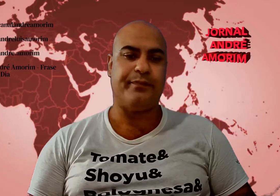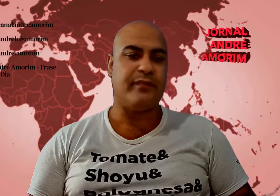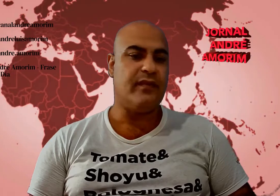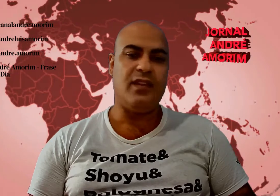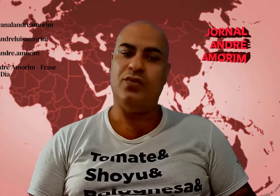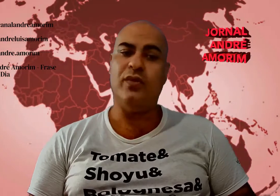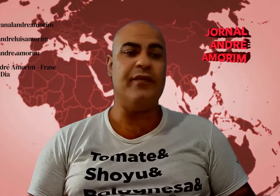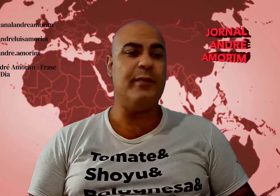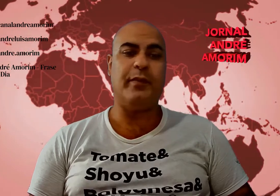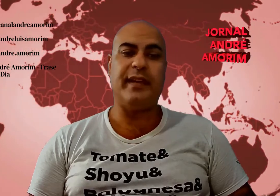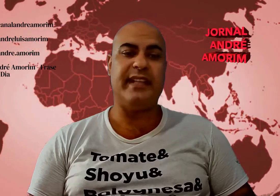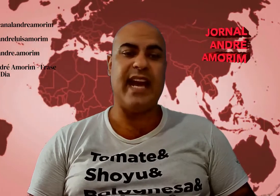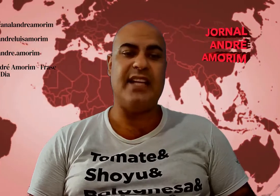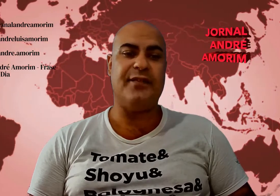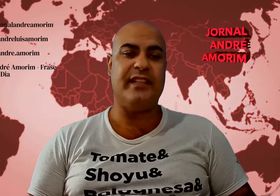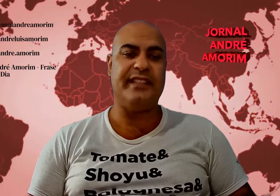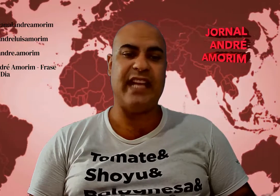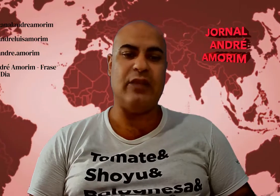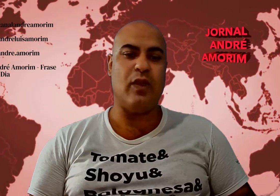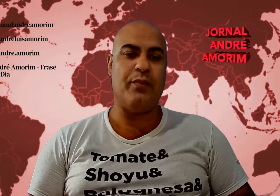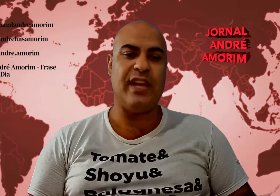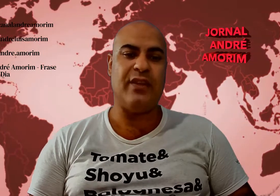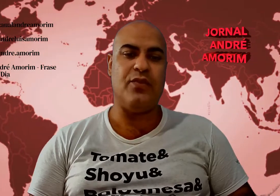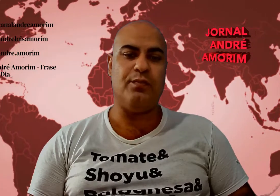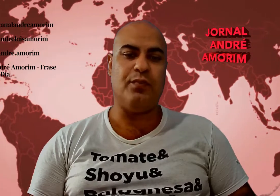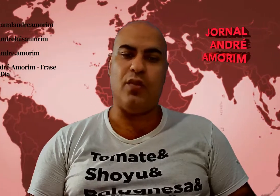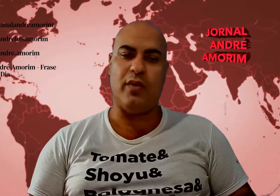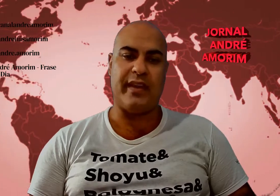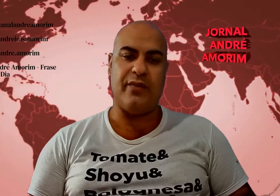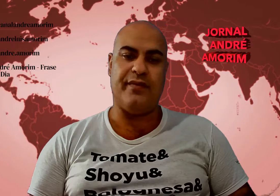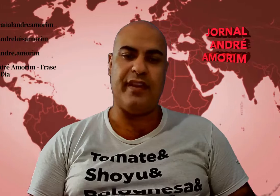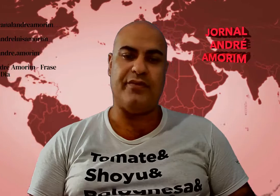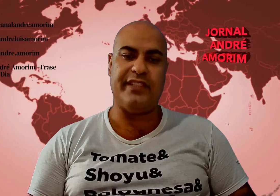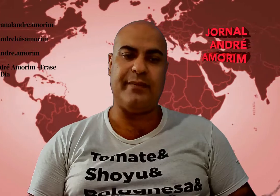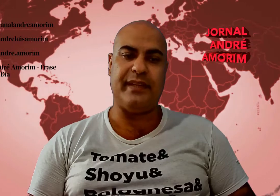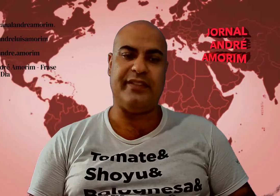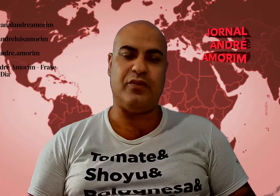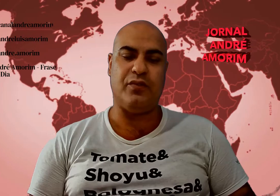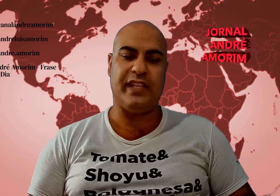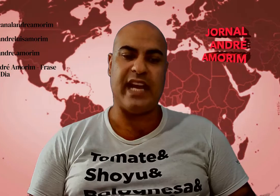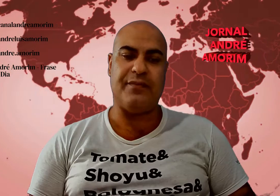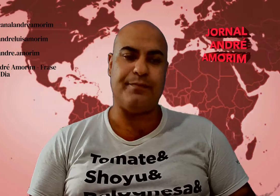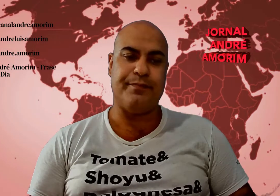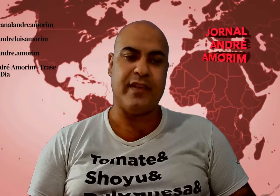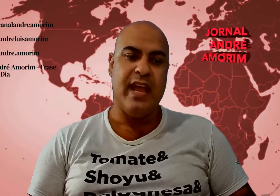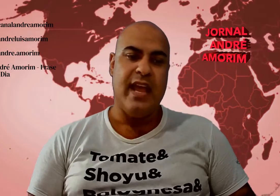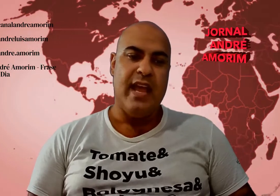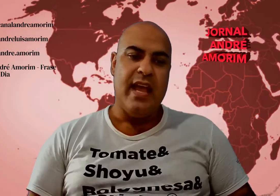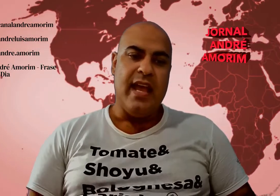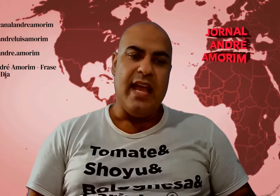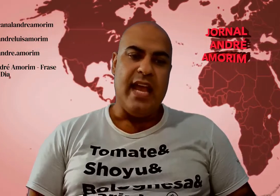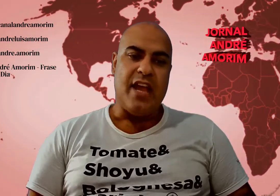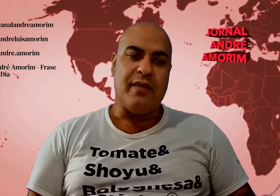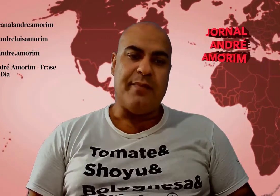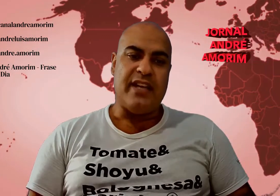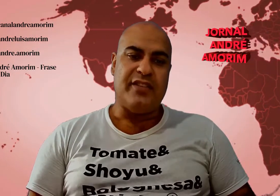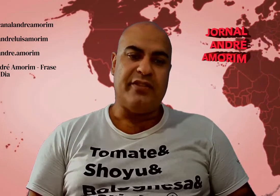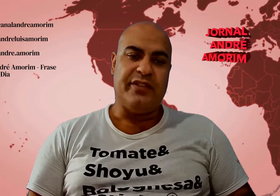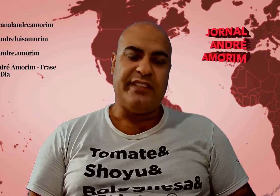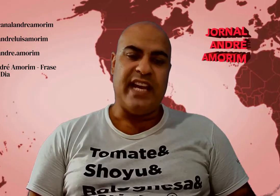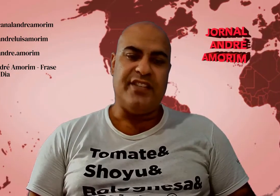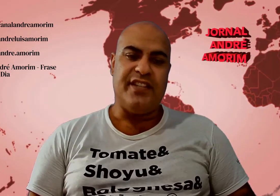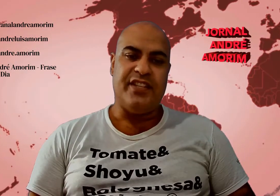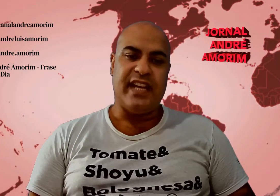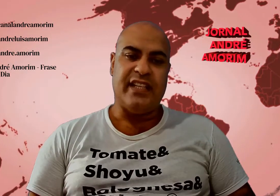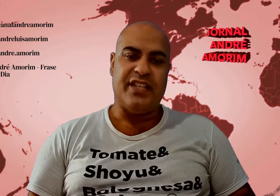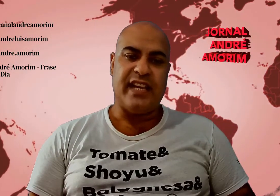país. Nunca foi propriedade, financiado ou apoiado por qualquer governo, diz a empresa no comunicado. Em uma página